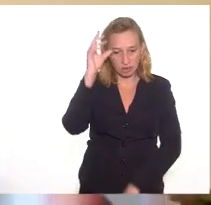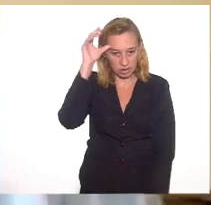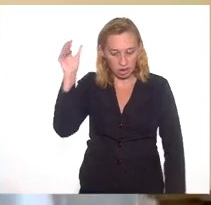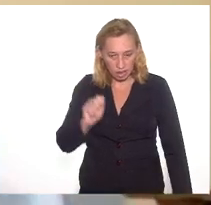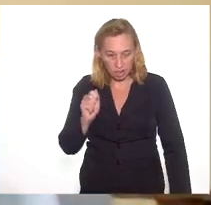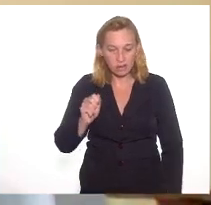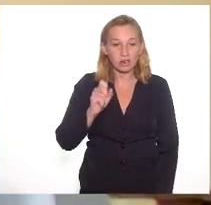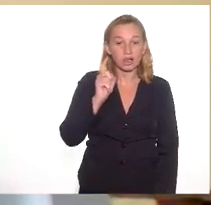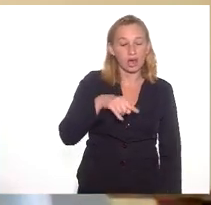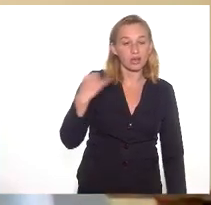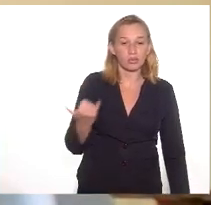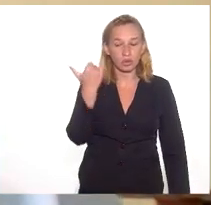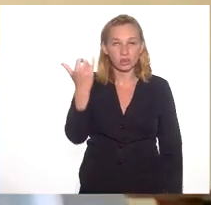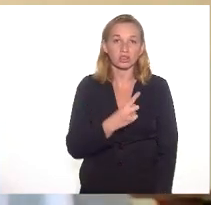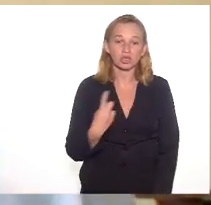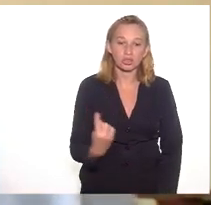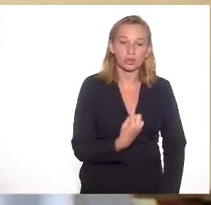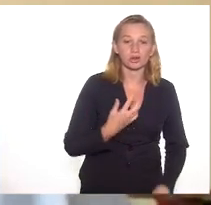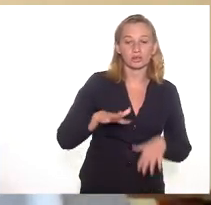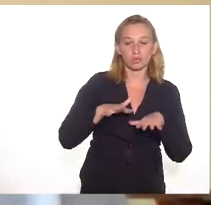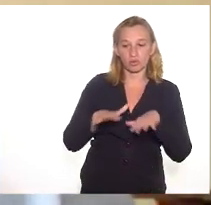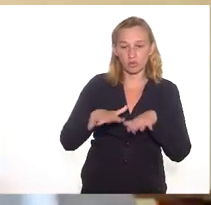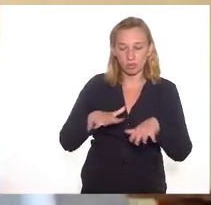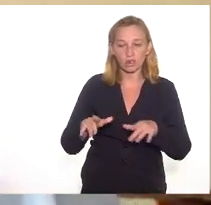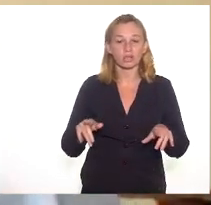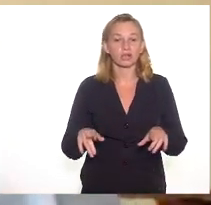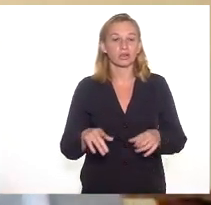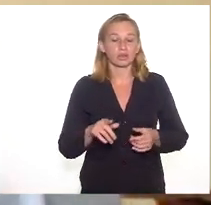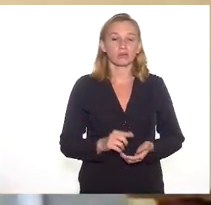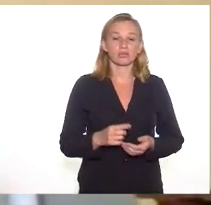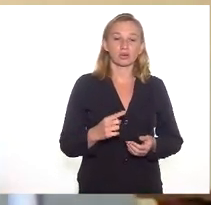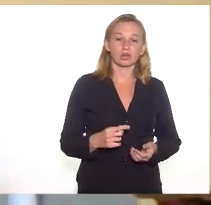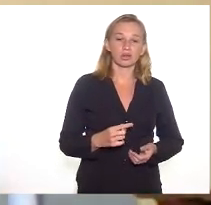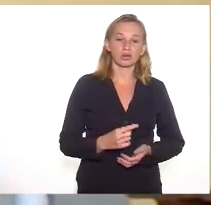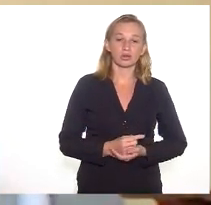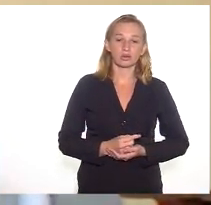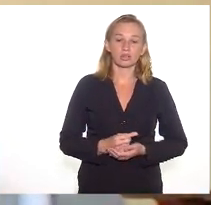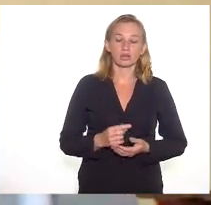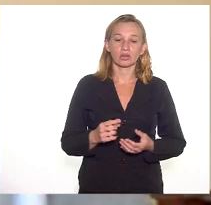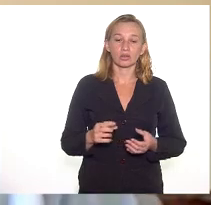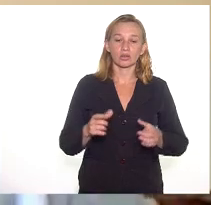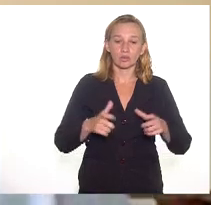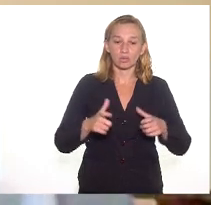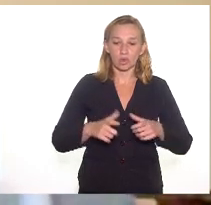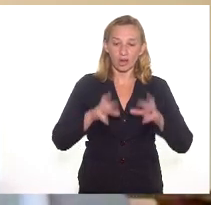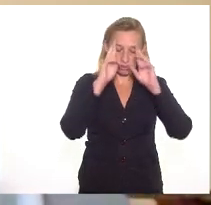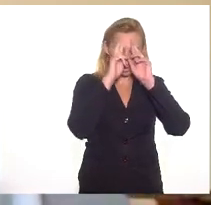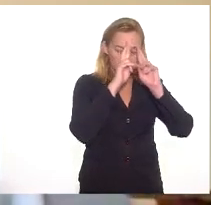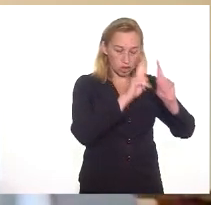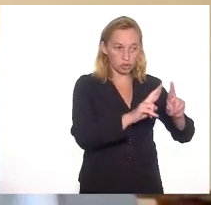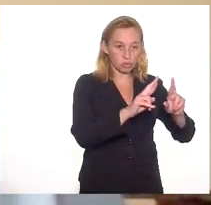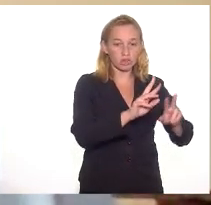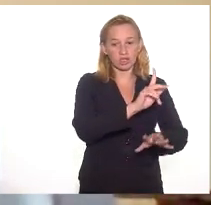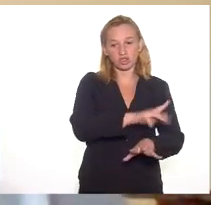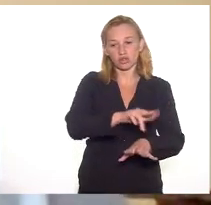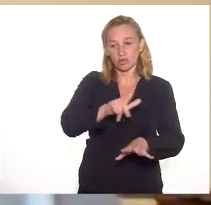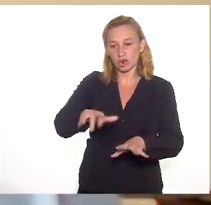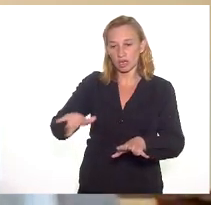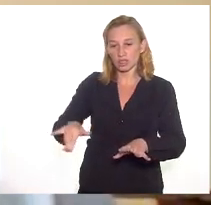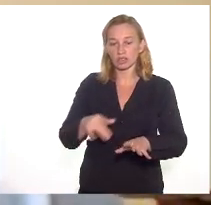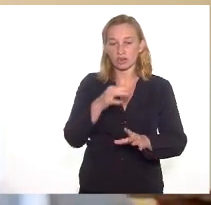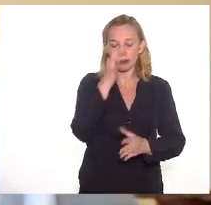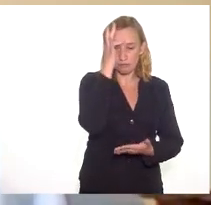é muito importante que a gente se mobilize para estabelecer entre a gente um ambiente de respeito às diferentes formas de